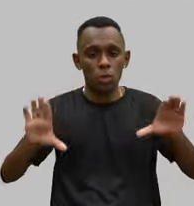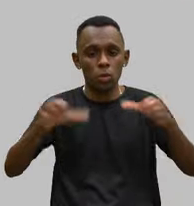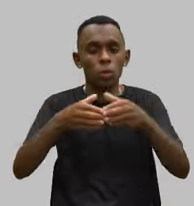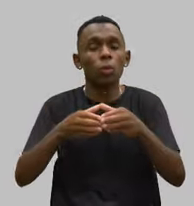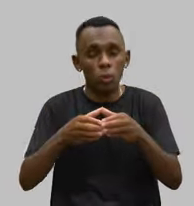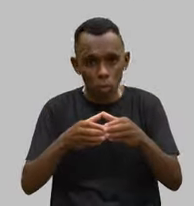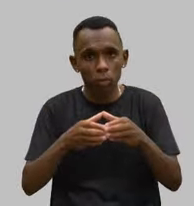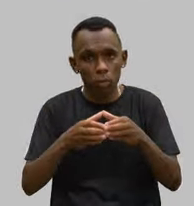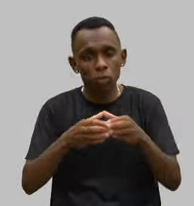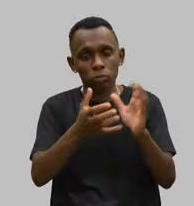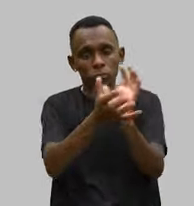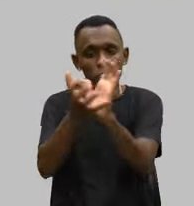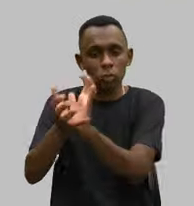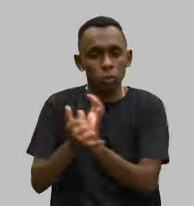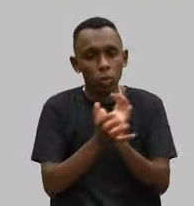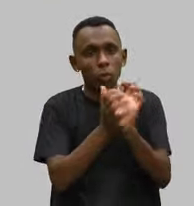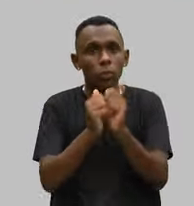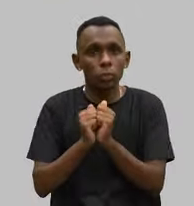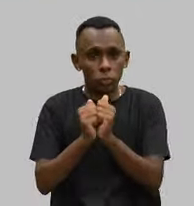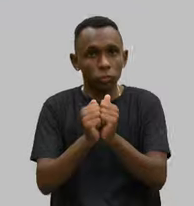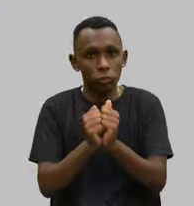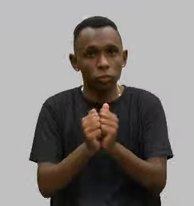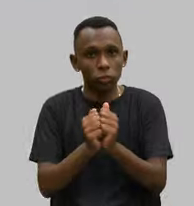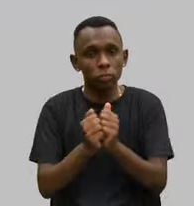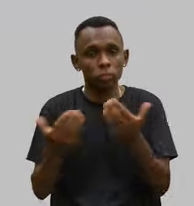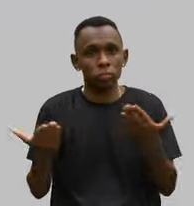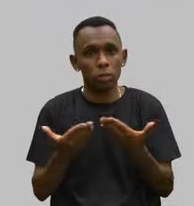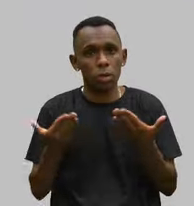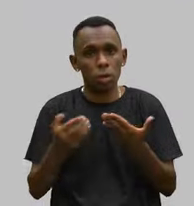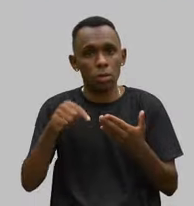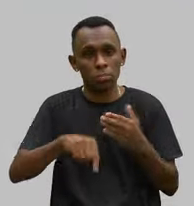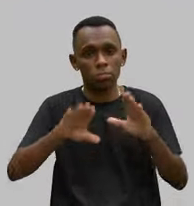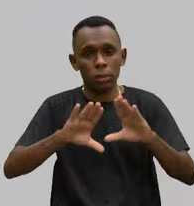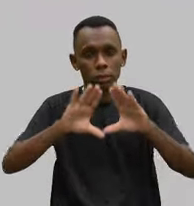dessas comissões nessa sessão Legislativa